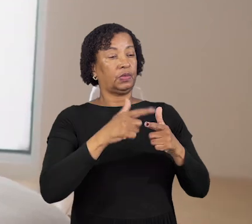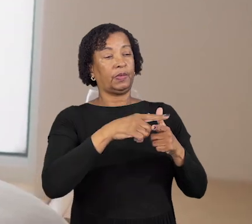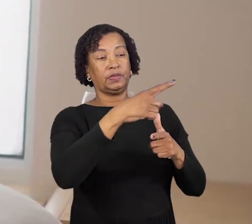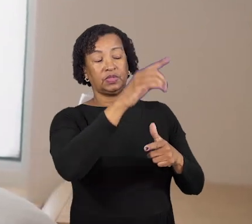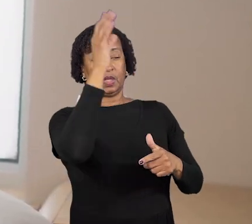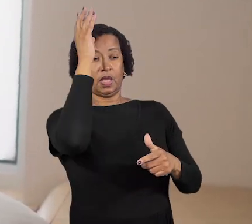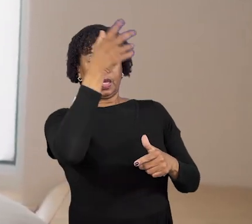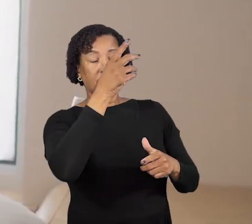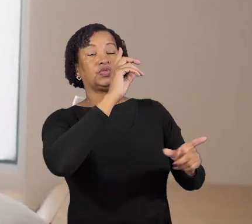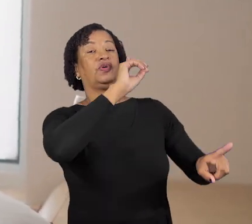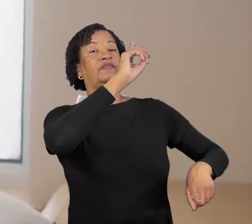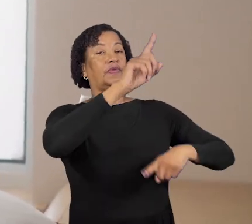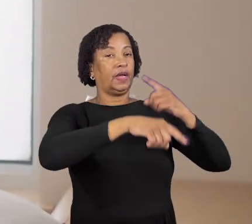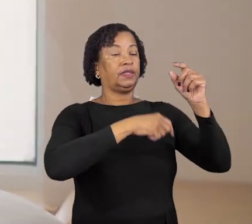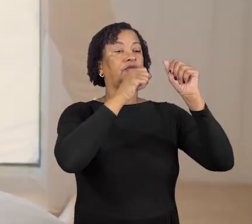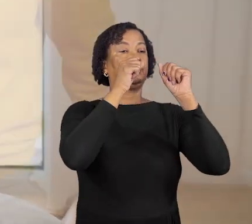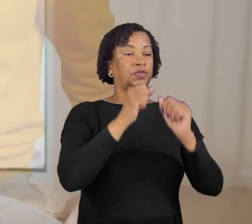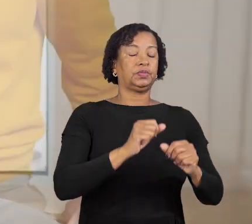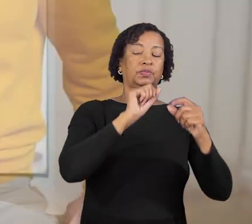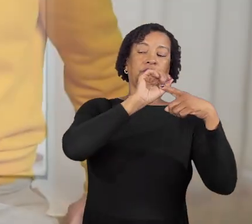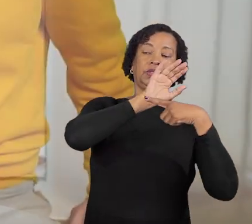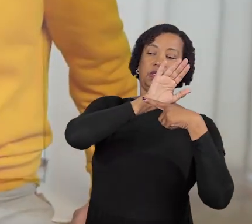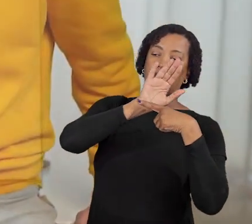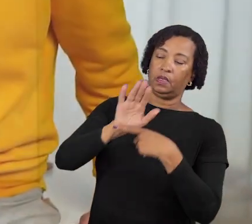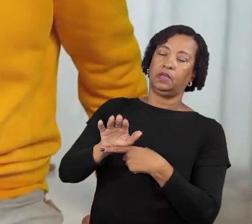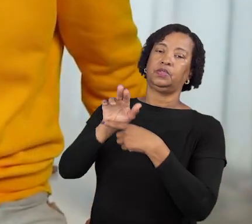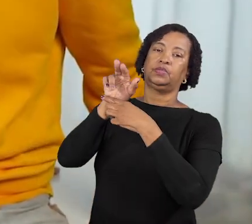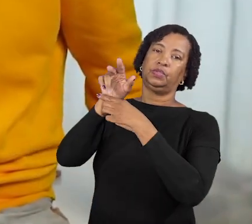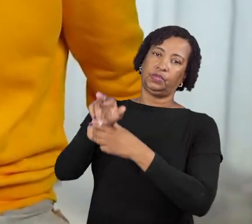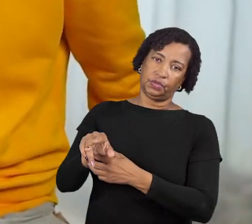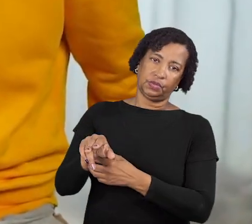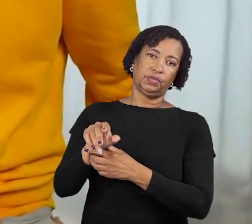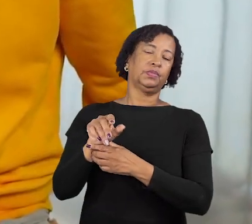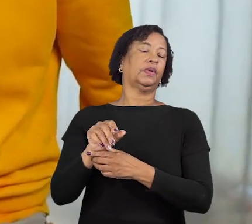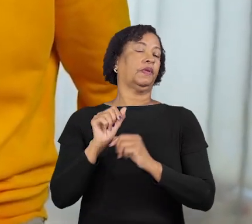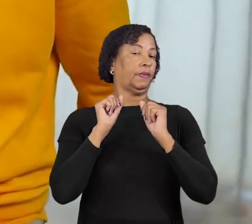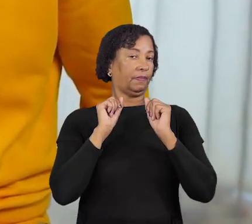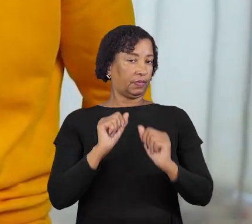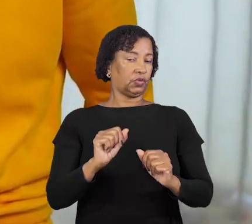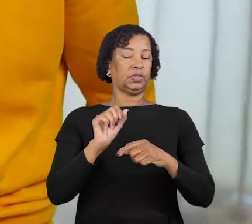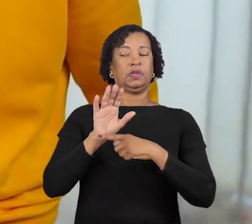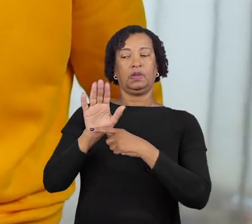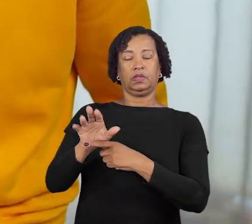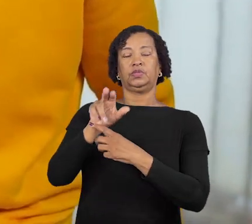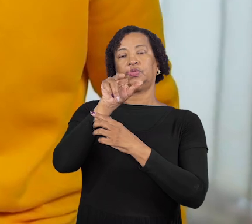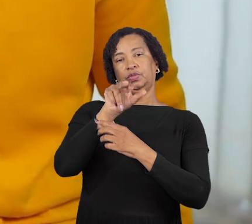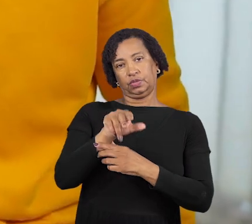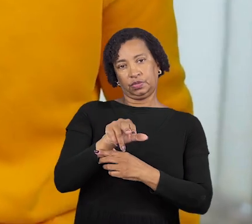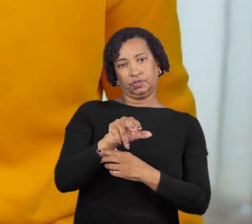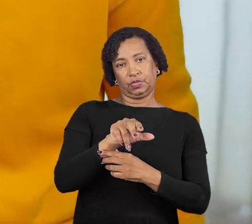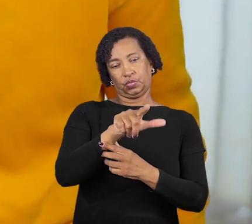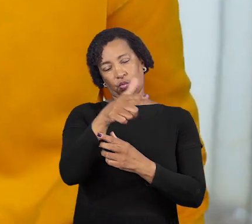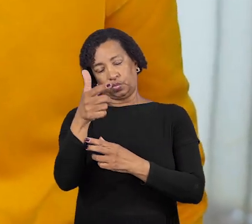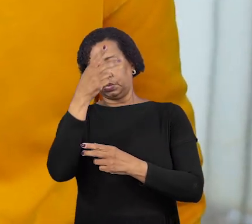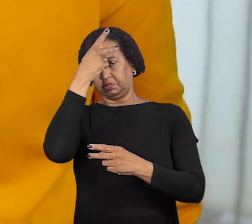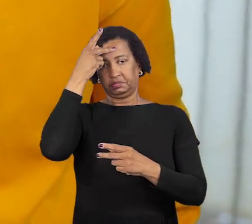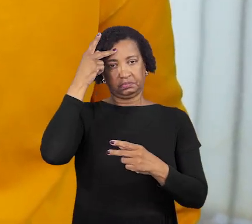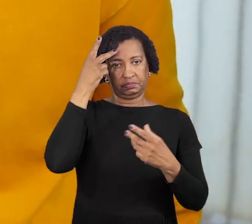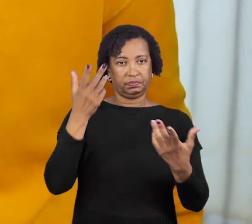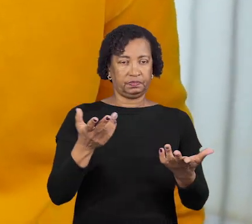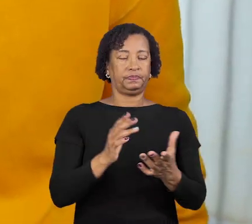problemas. E então, você poderá ver claramente e terá condições de julgar e ajudar outras